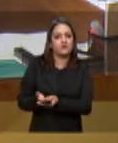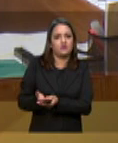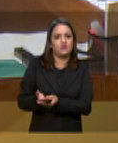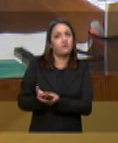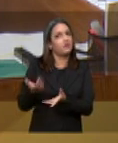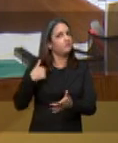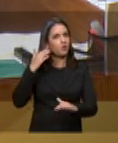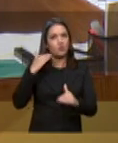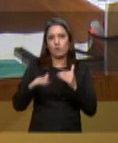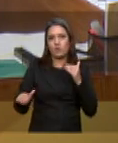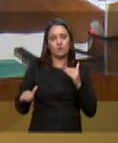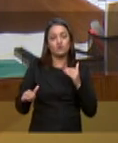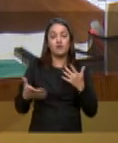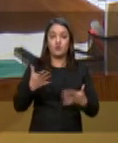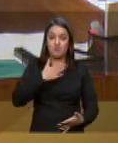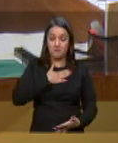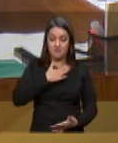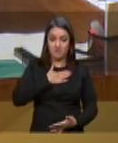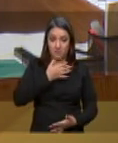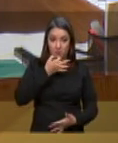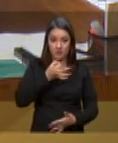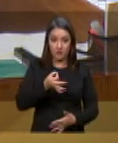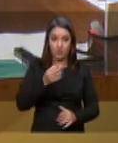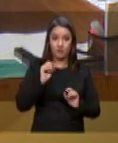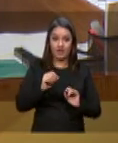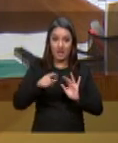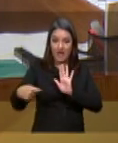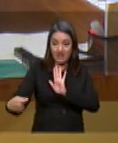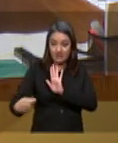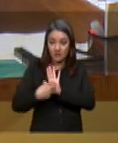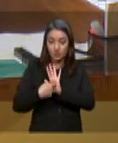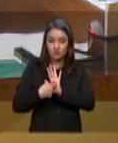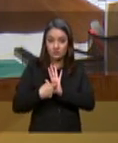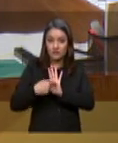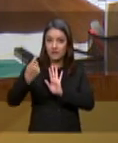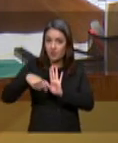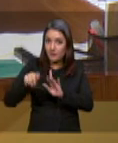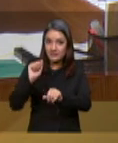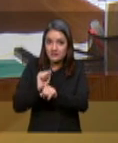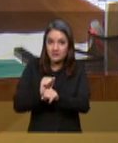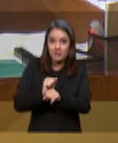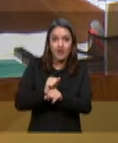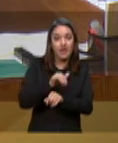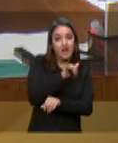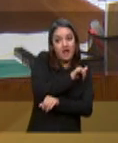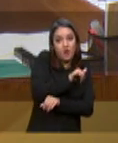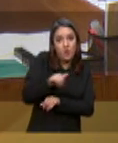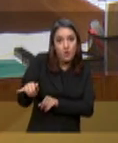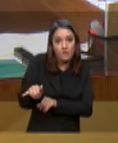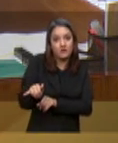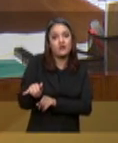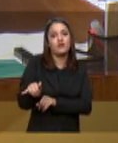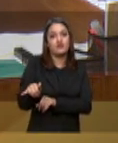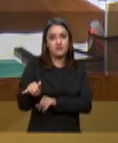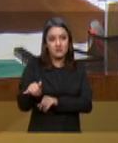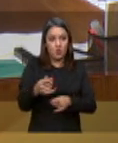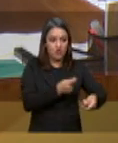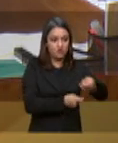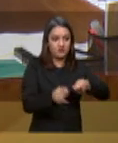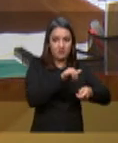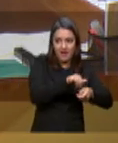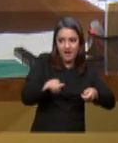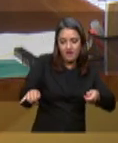débito. Para mim, do que a denúncia não depende é da comunicação, dita representação fiscal da autoridade